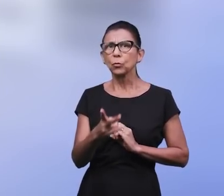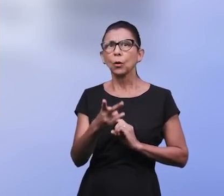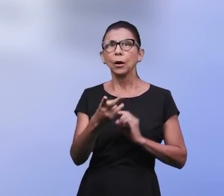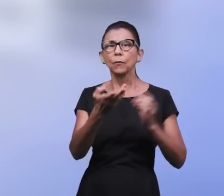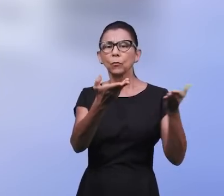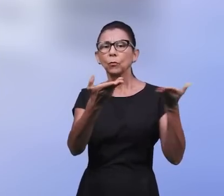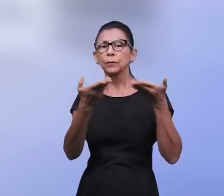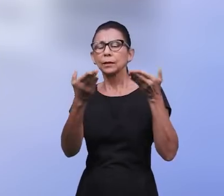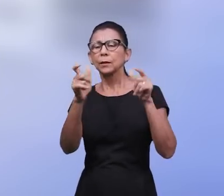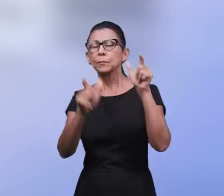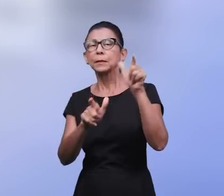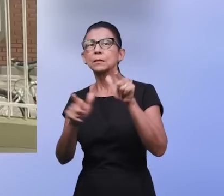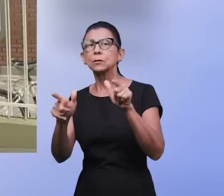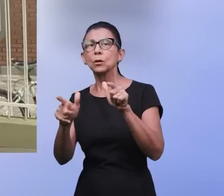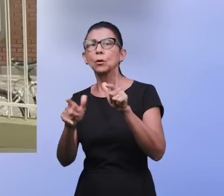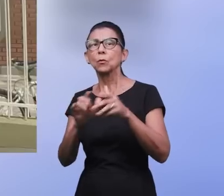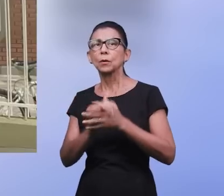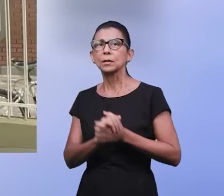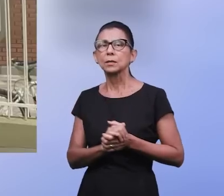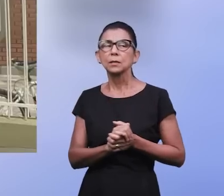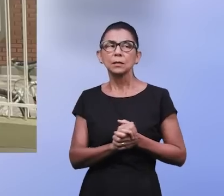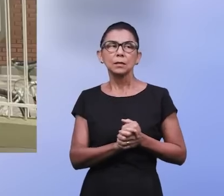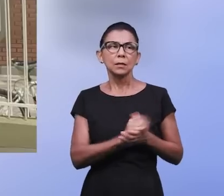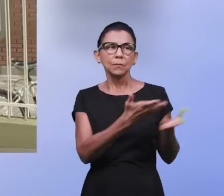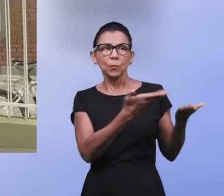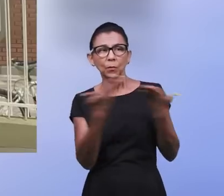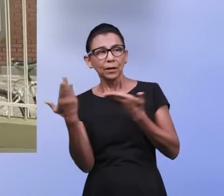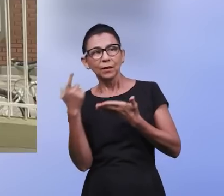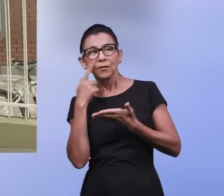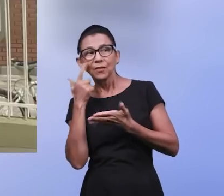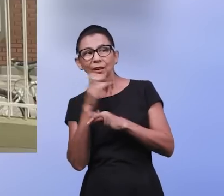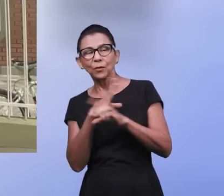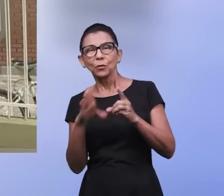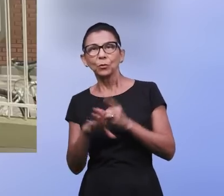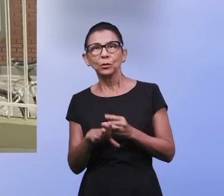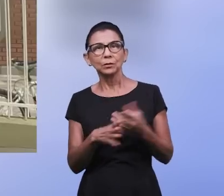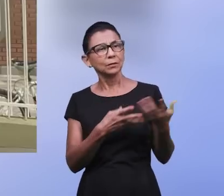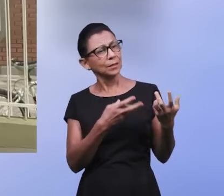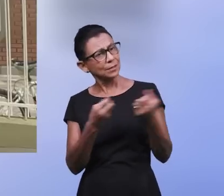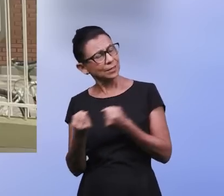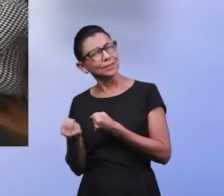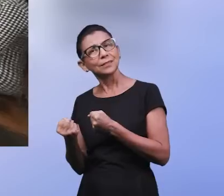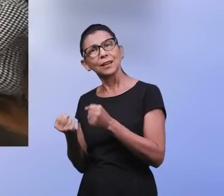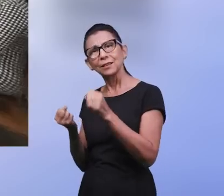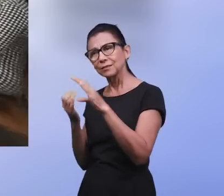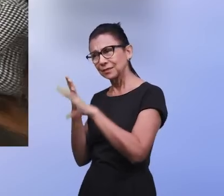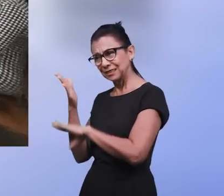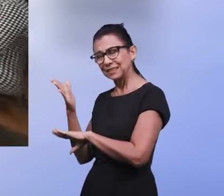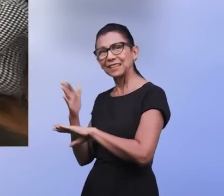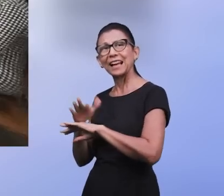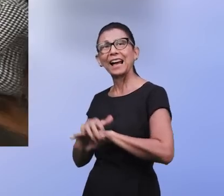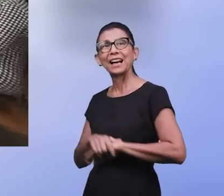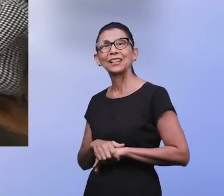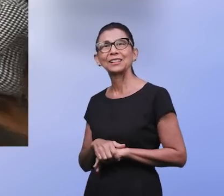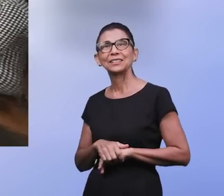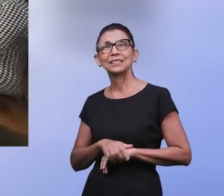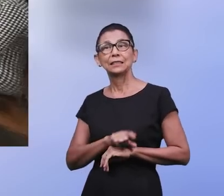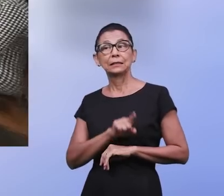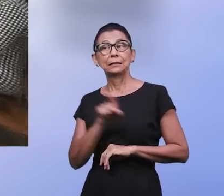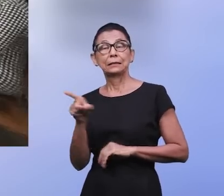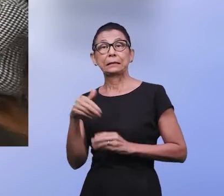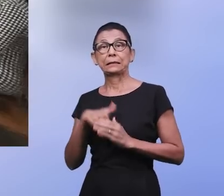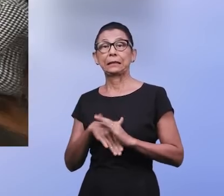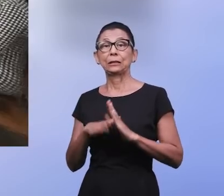na frente da igreja. Muitos aceitaram e participaram da entrada da igreja, pois já estava cheia de vidas